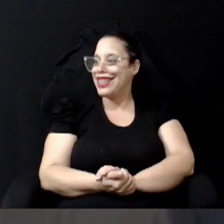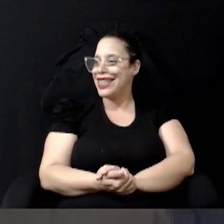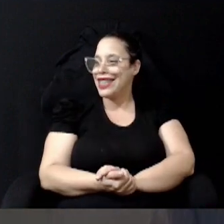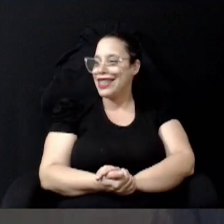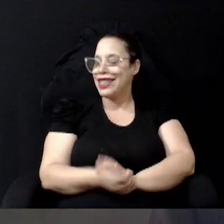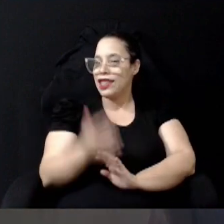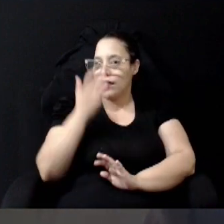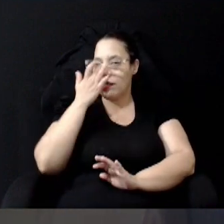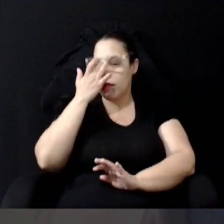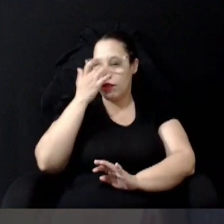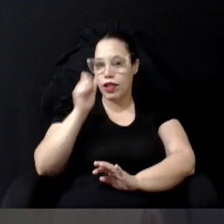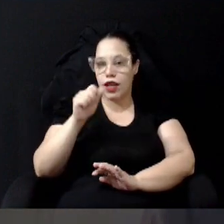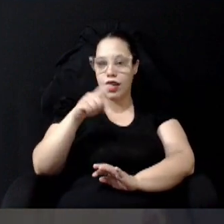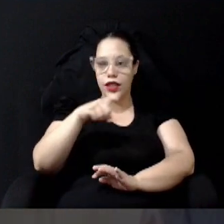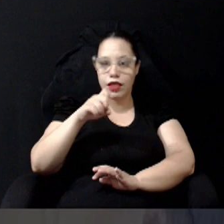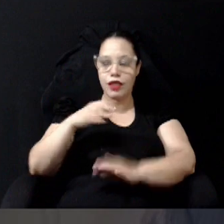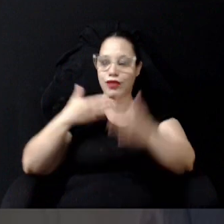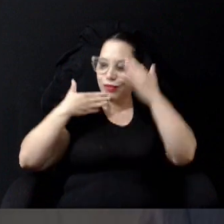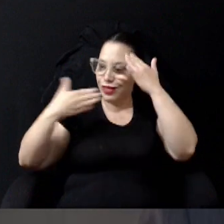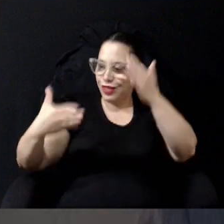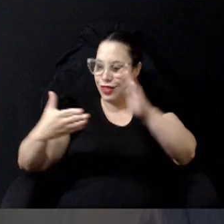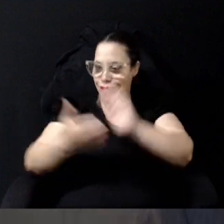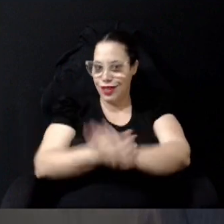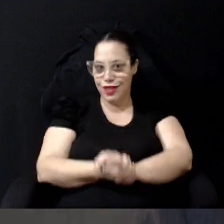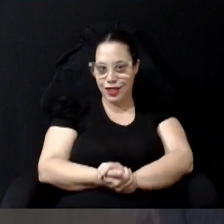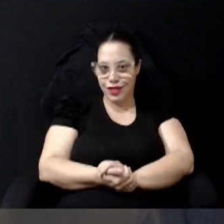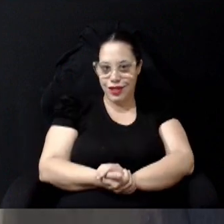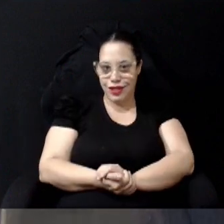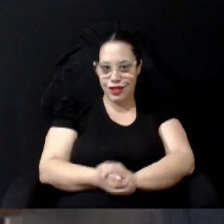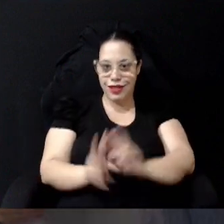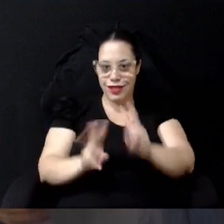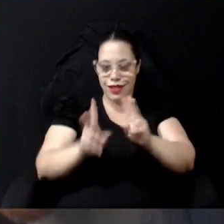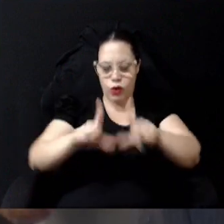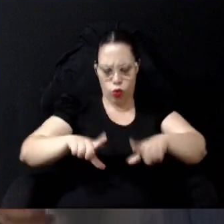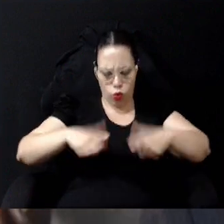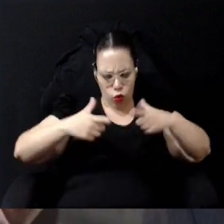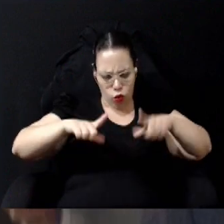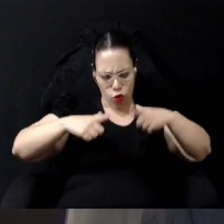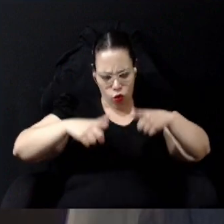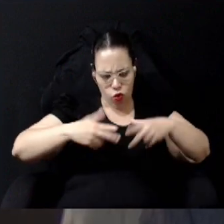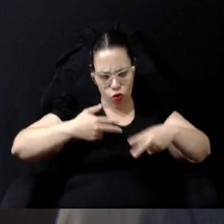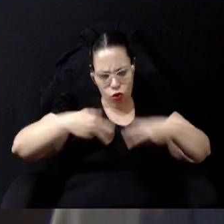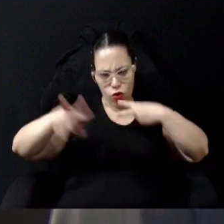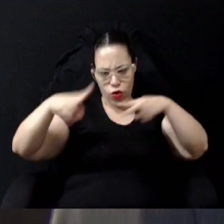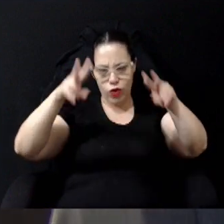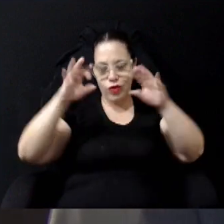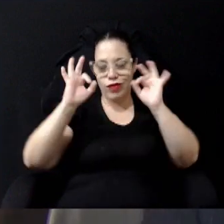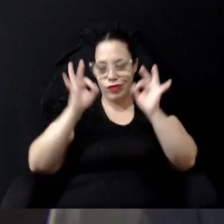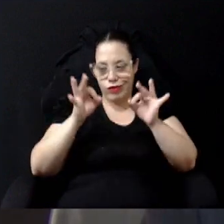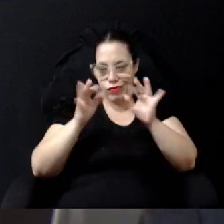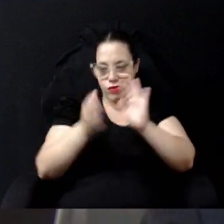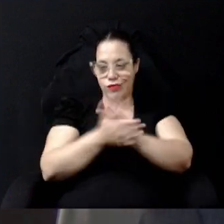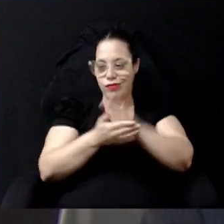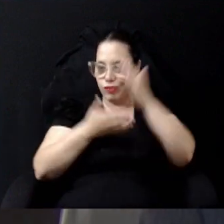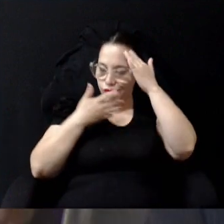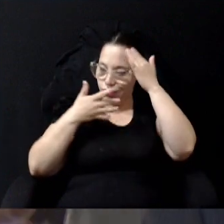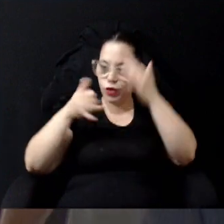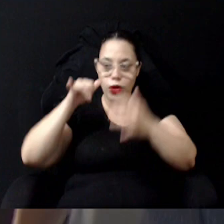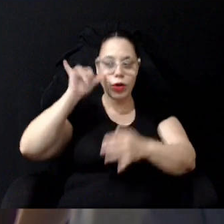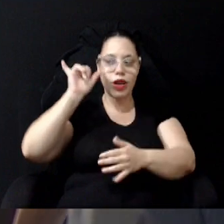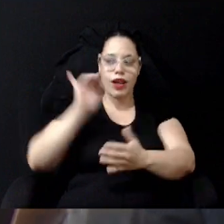minha gente, muito obrigada. E seguimos em luta. Vamos votar direito. Muito obrigada, Paulo Búfalo.